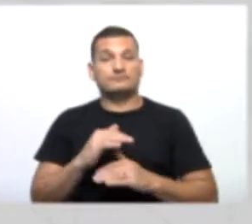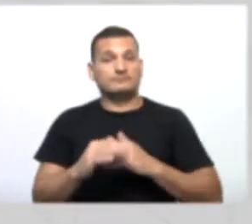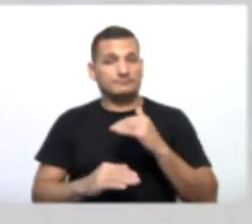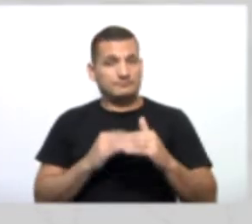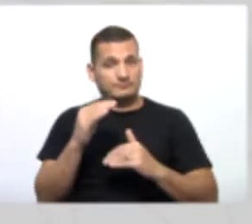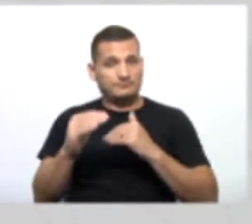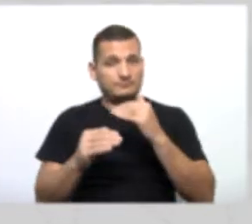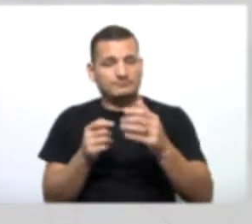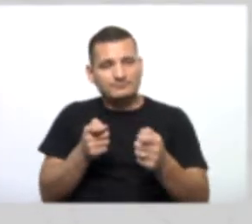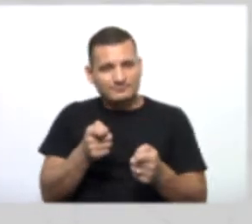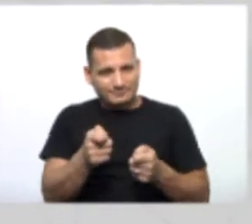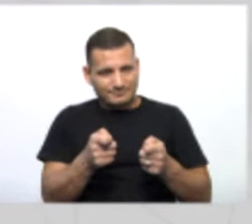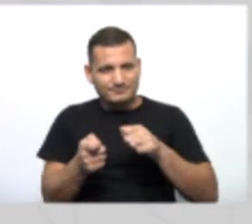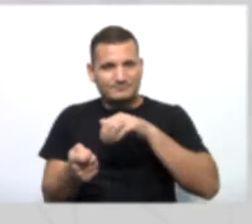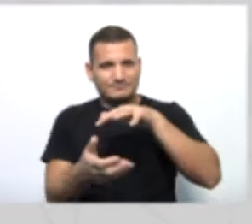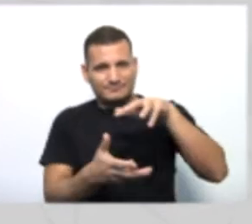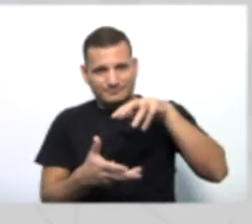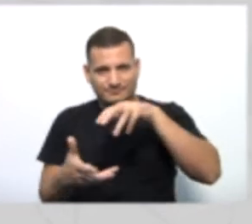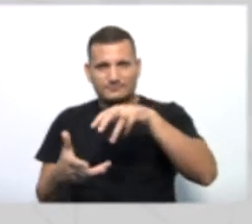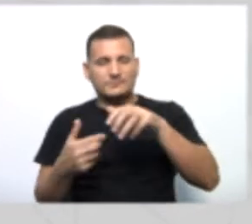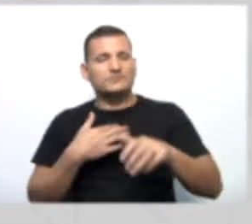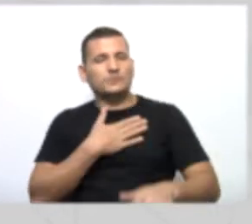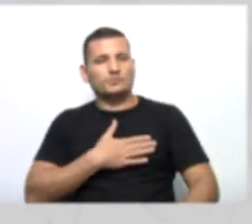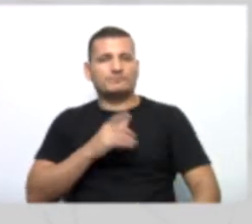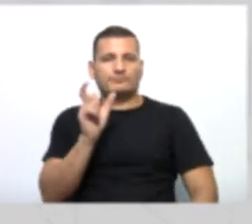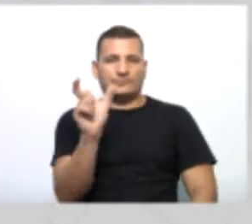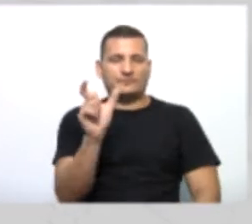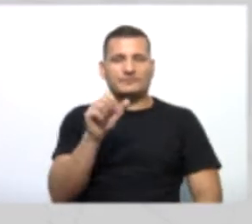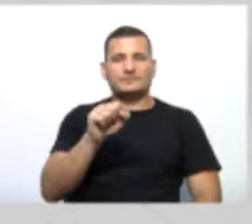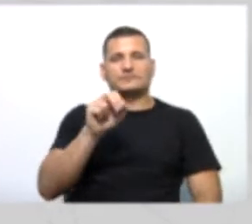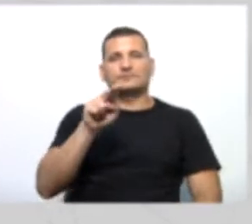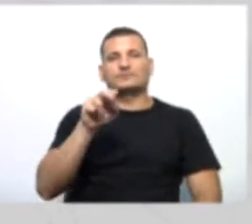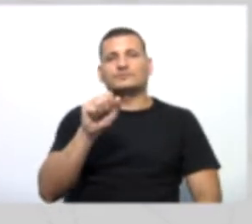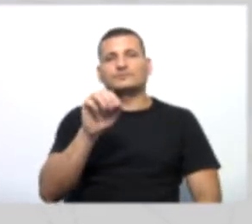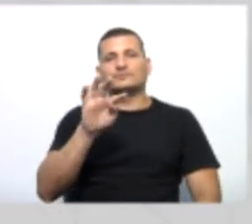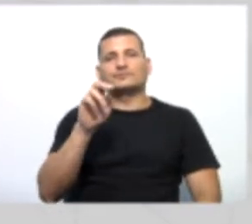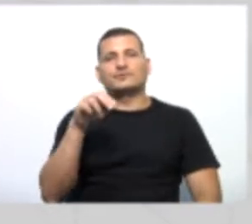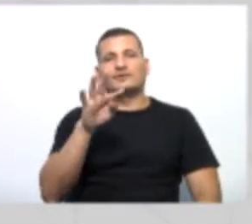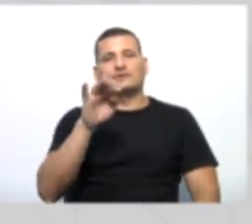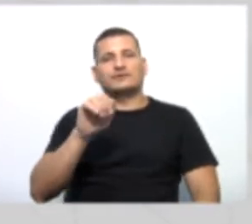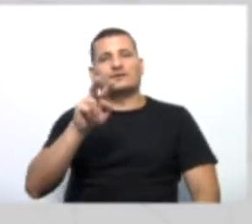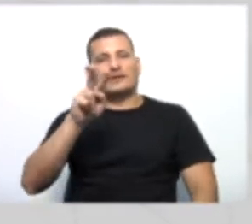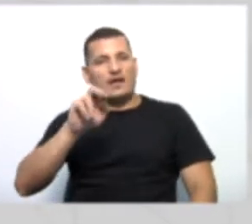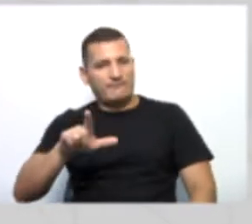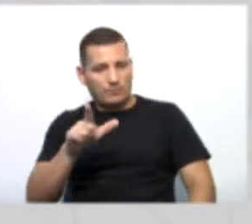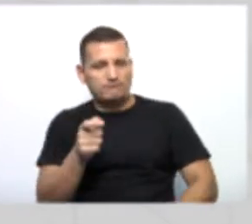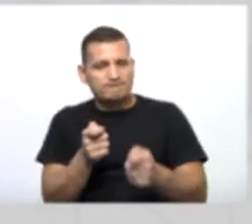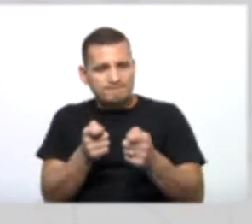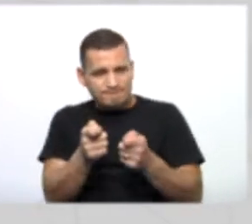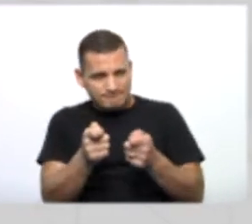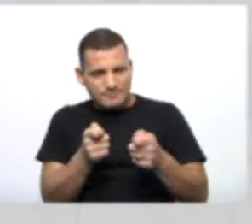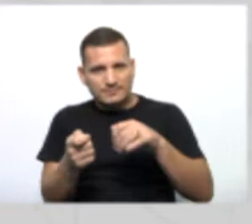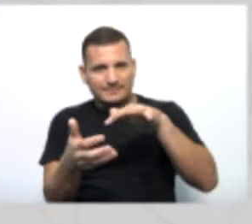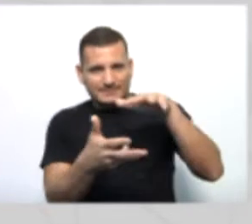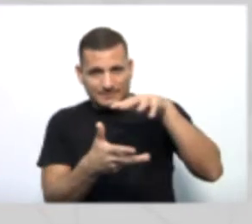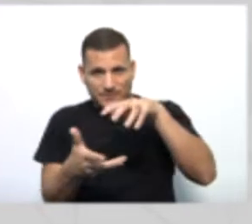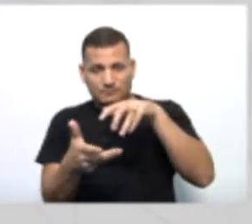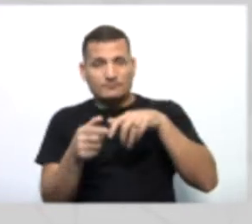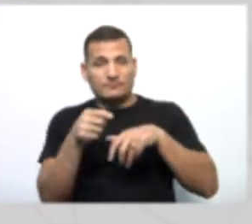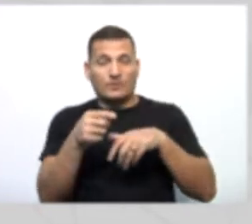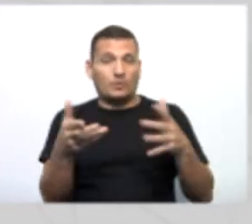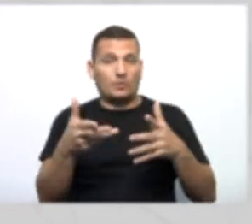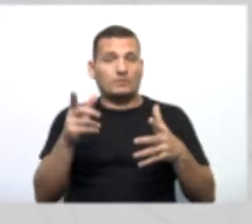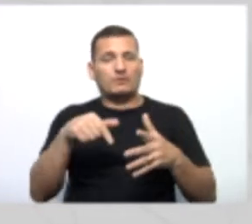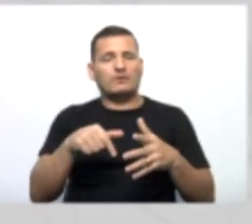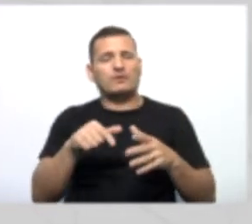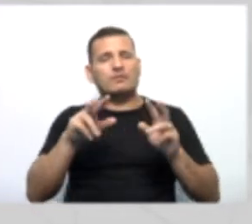desenvolvimento sustentável. Olha que coisa mais... Eu gosto muito dessa palavra sustentável. O desenvolvimento sustentável é um dos temas mais discutidos